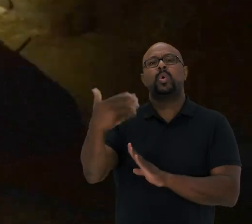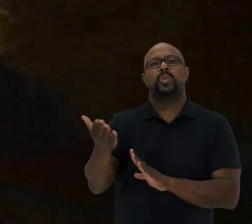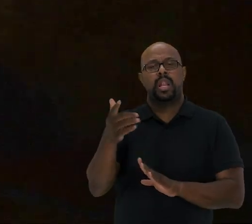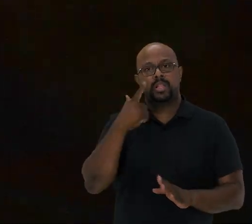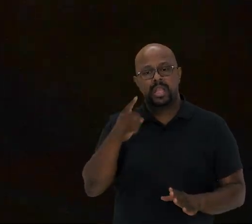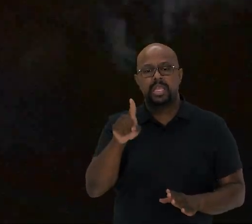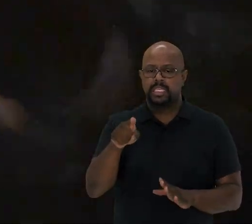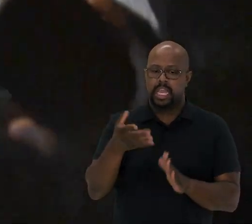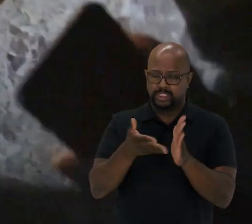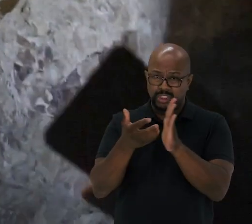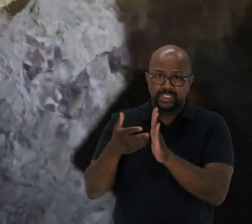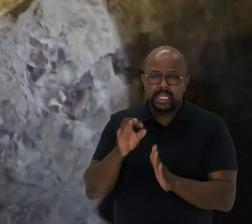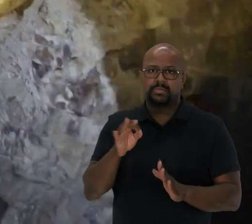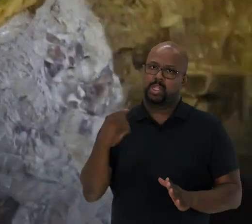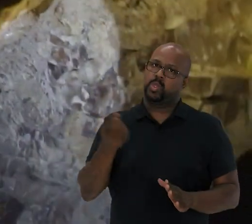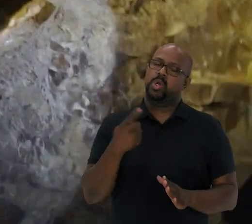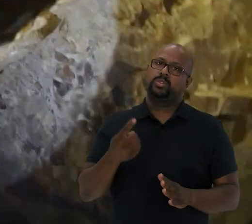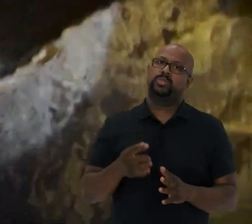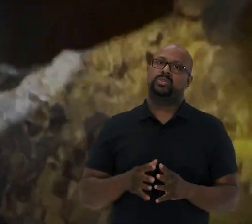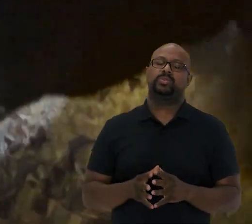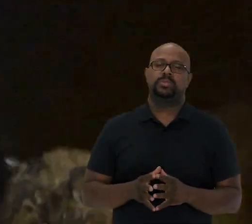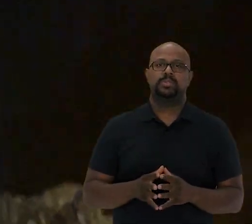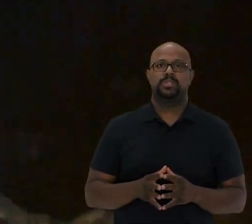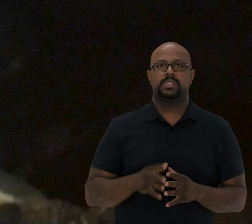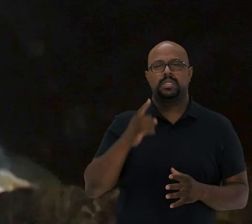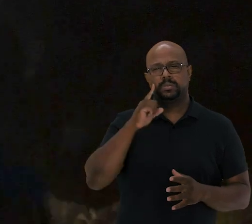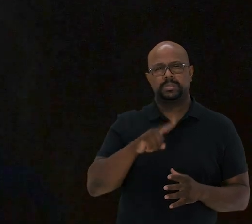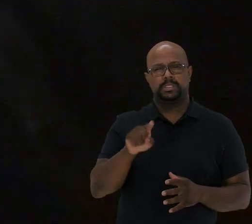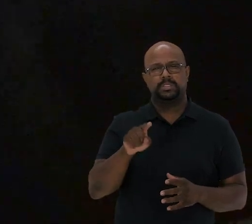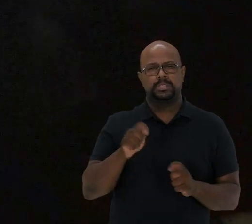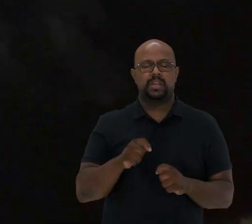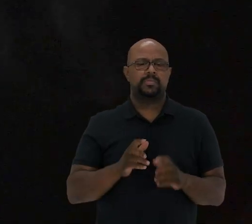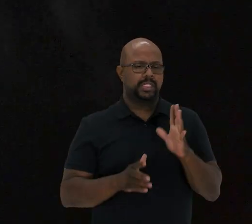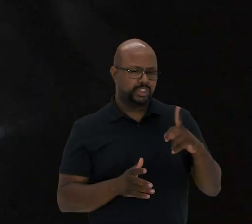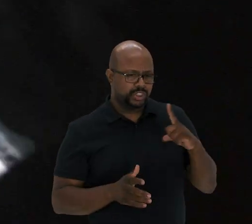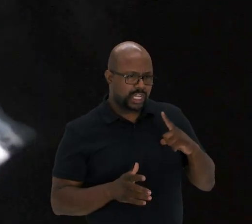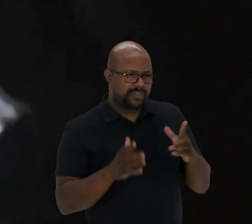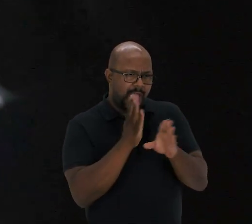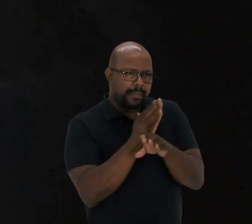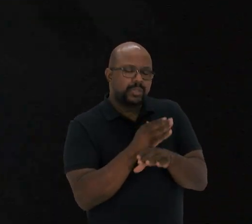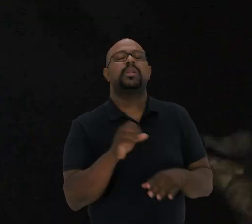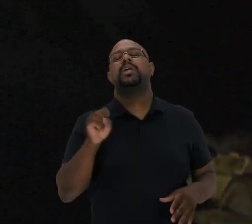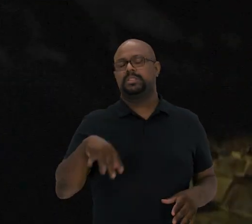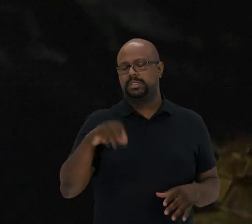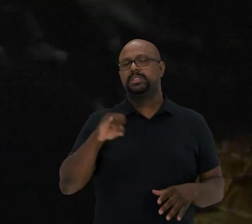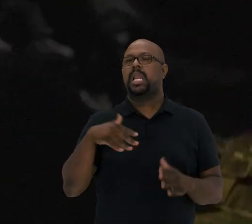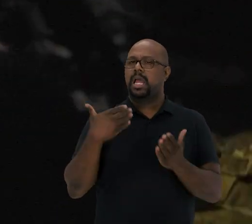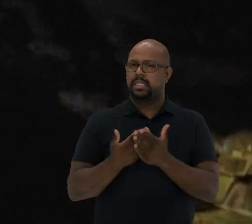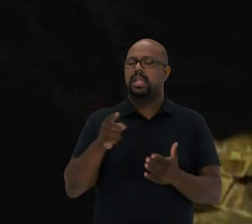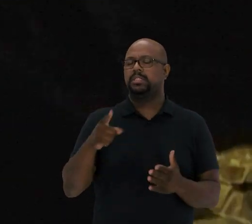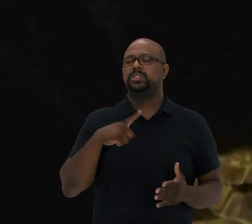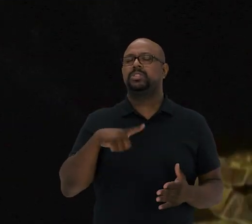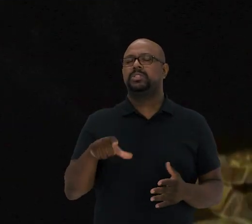olha do outro lado aqui. Aqui é tirado deles, não é nosso. Sim. Aqui não sei se dá para... Mas já havia abertura, ou só? Sim,